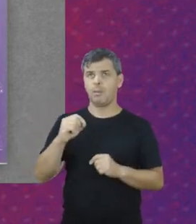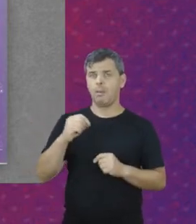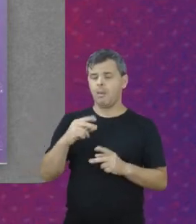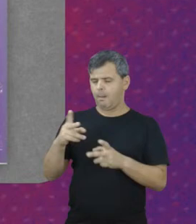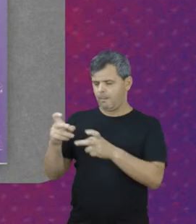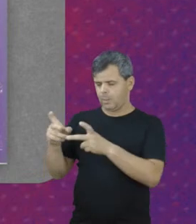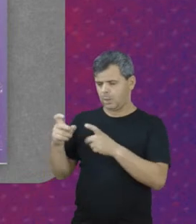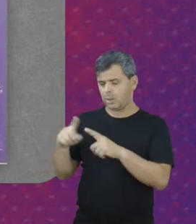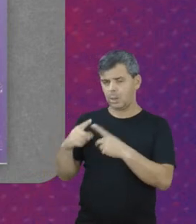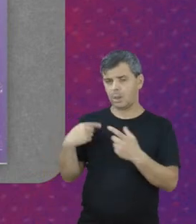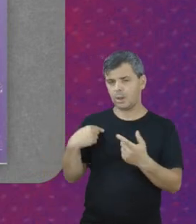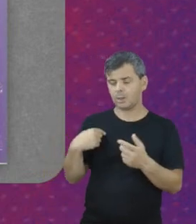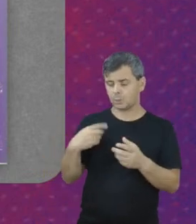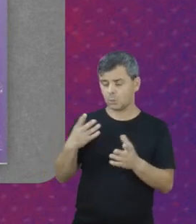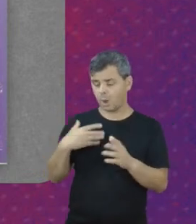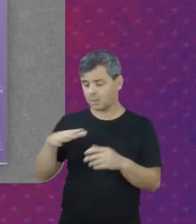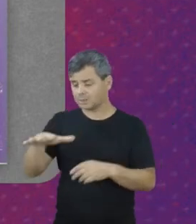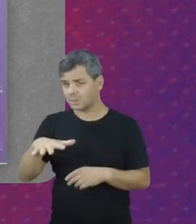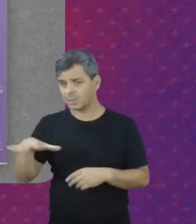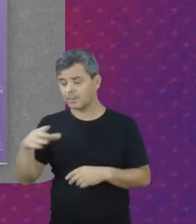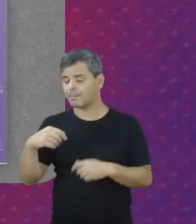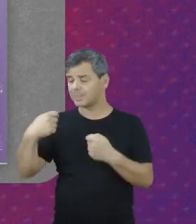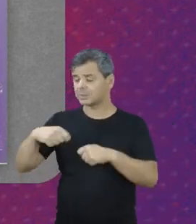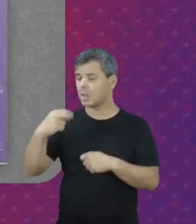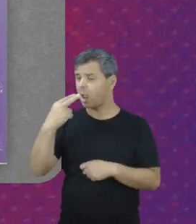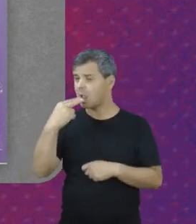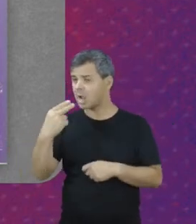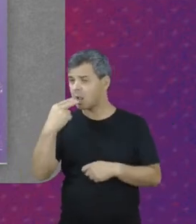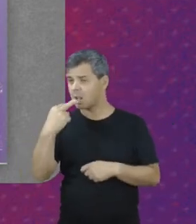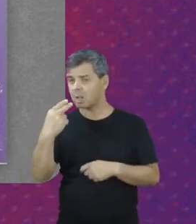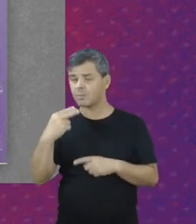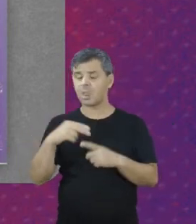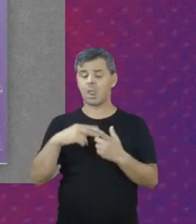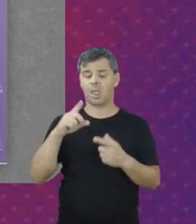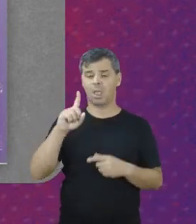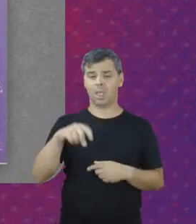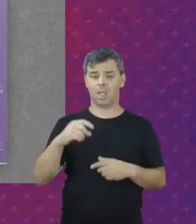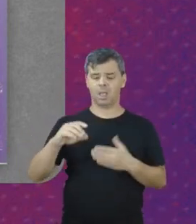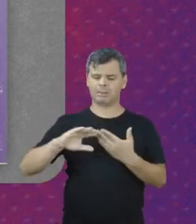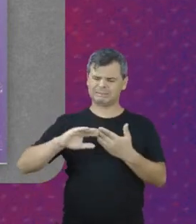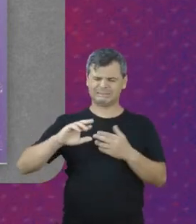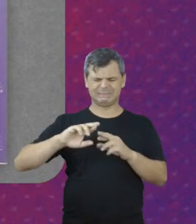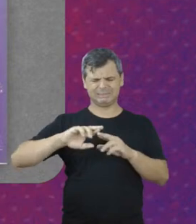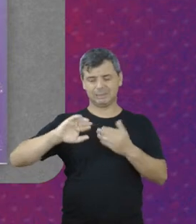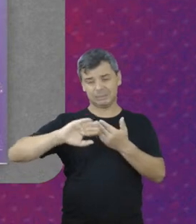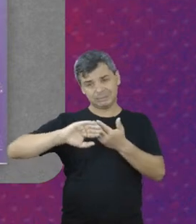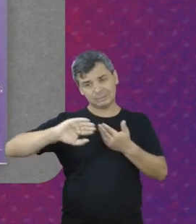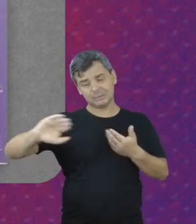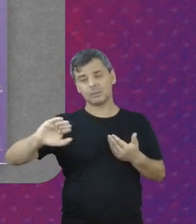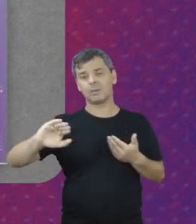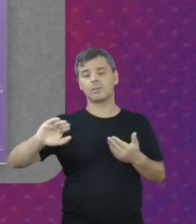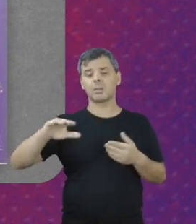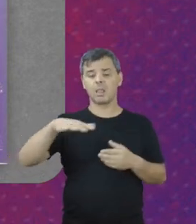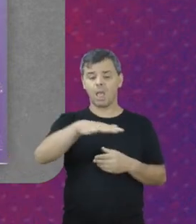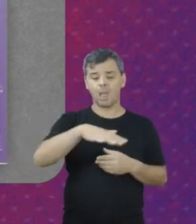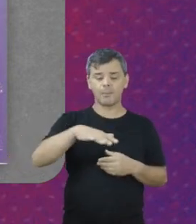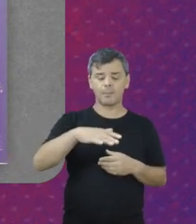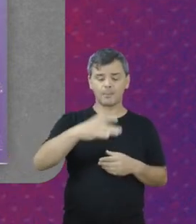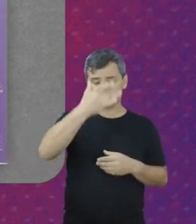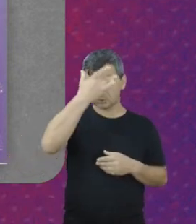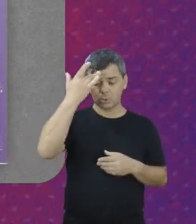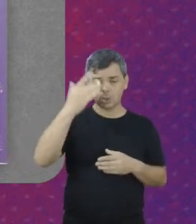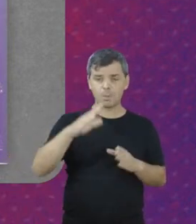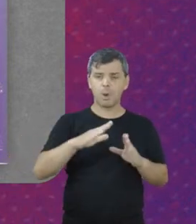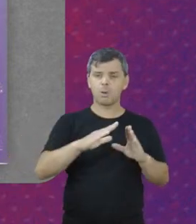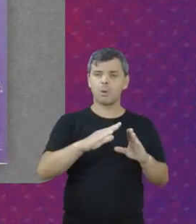também algumas carreiras, exige o inglês. O inglês é algo que é muito distante ainda das mulheres da periferia, a gente não